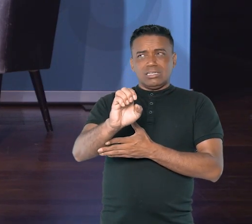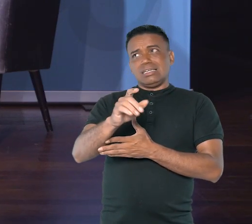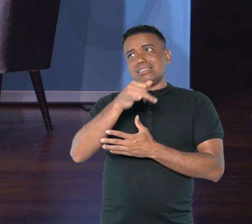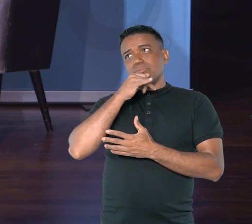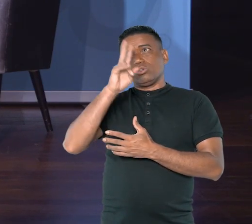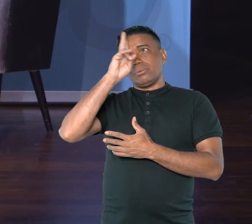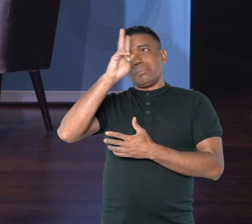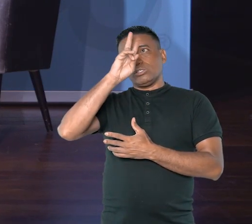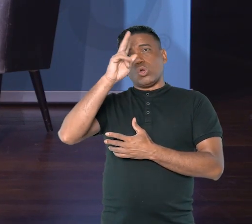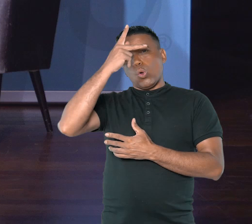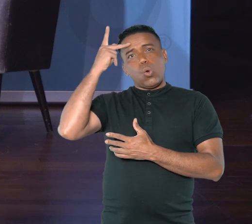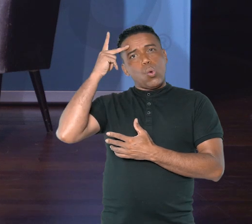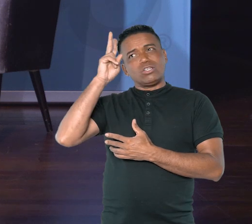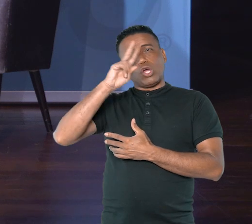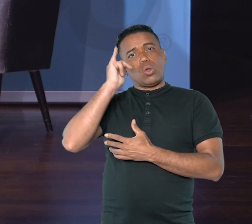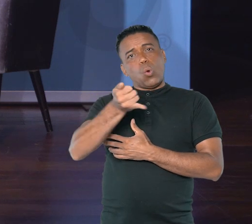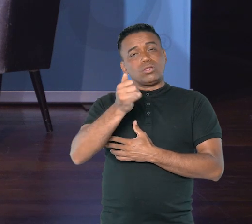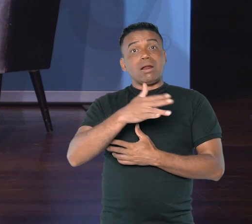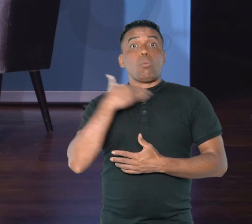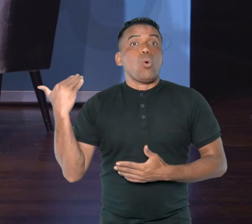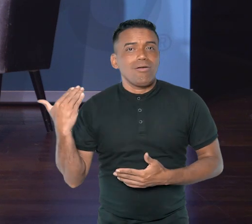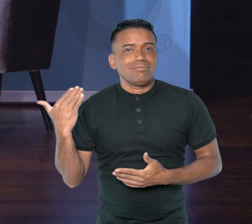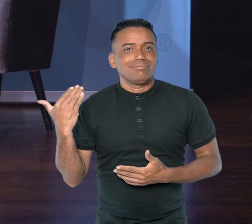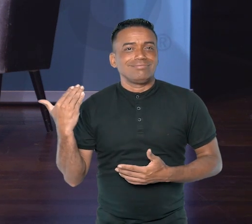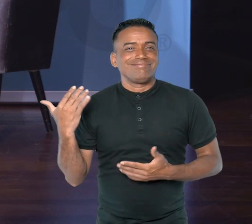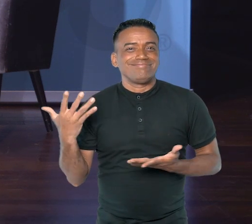Então, eu não consigo imaginar uma coisa... Eu até me emociono, porque é tão